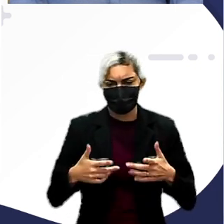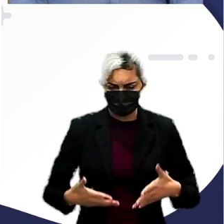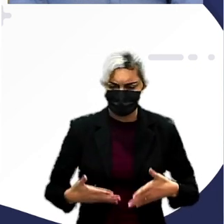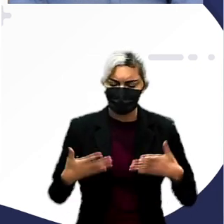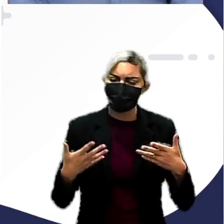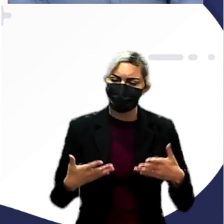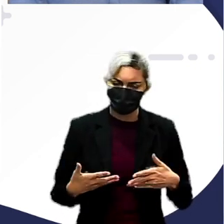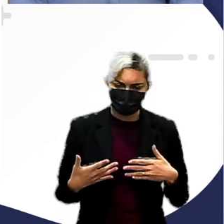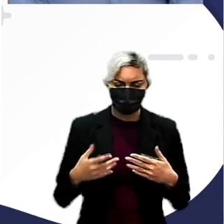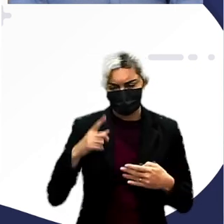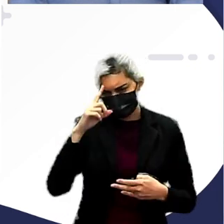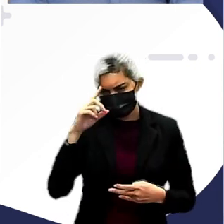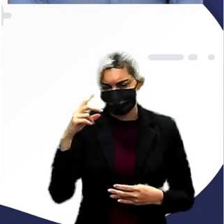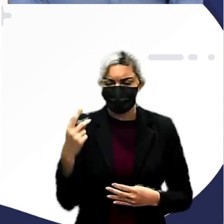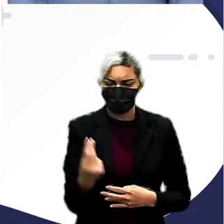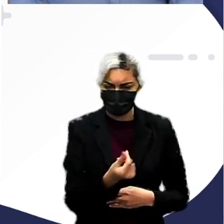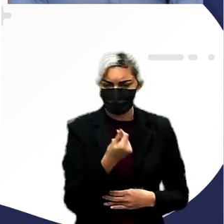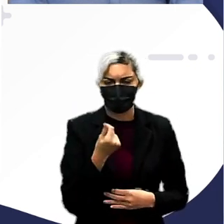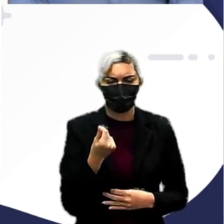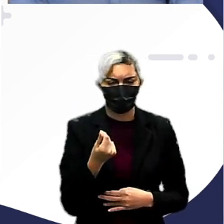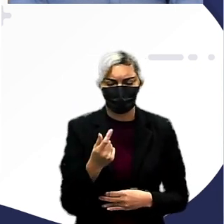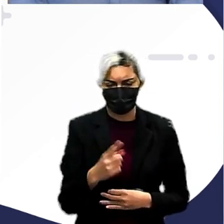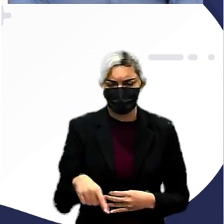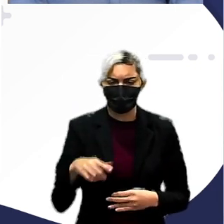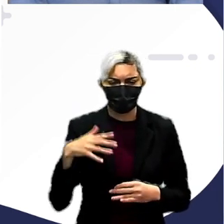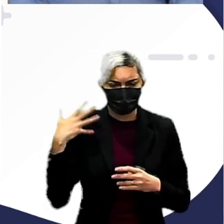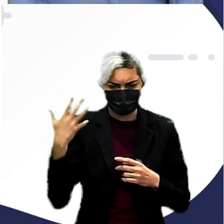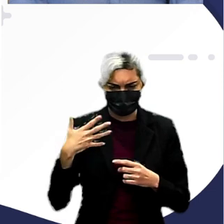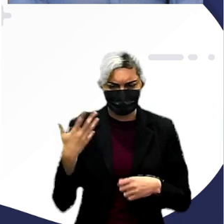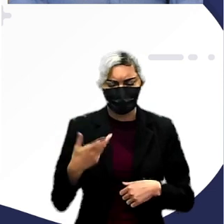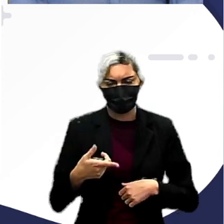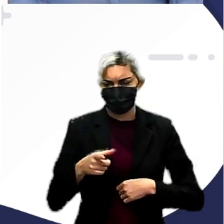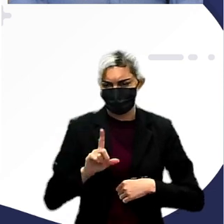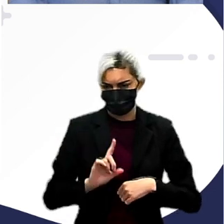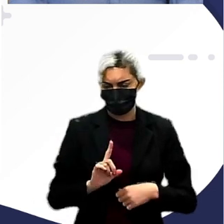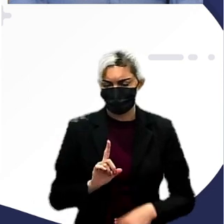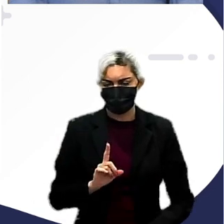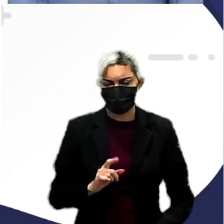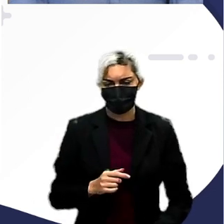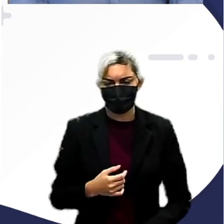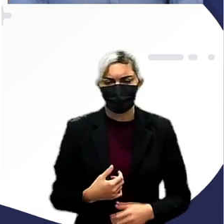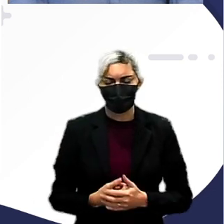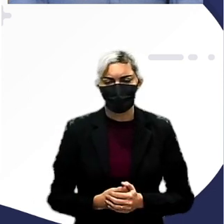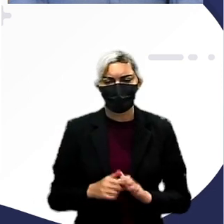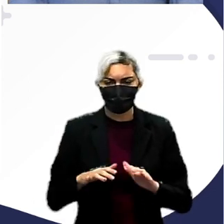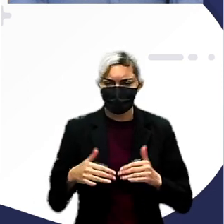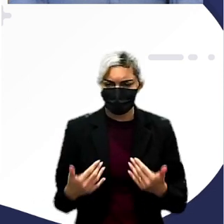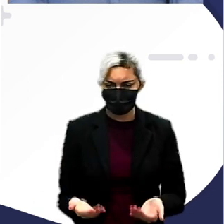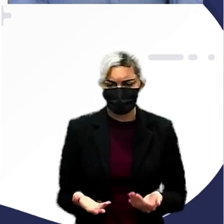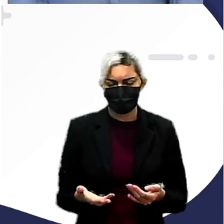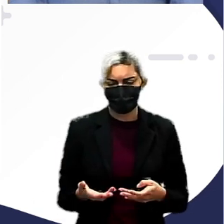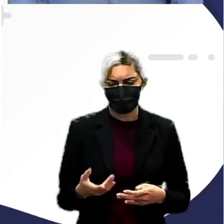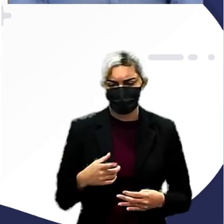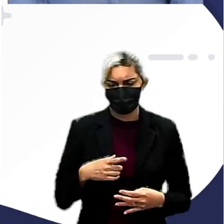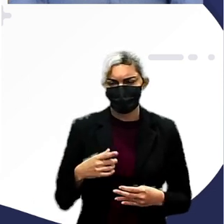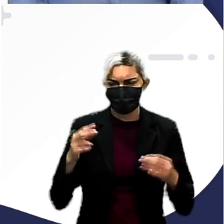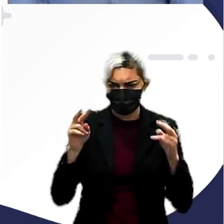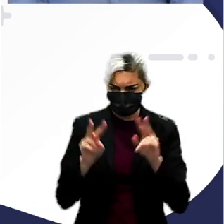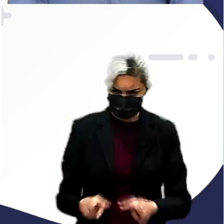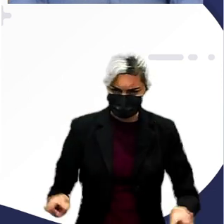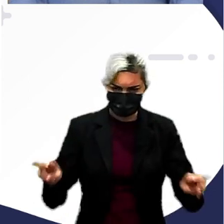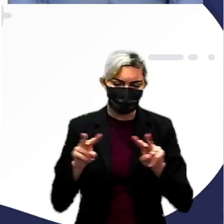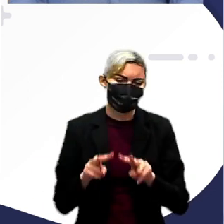a criatividade. Isso a gente falou, inclusive, na nossa palestra anterior, tá certo? Então, as visões